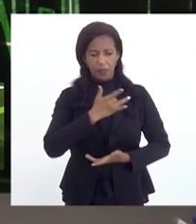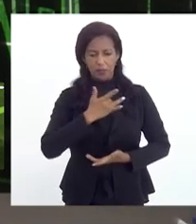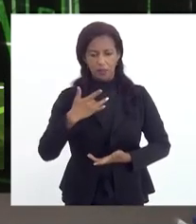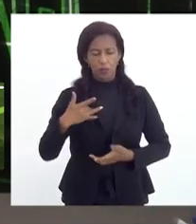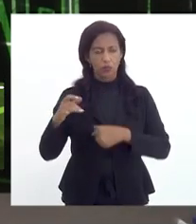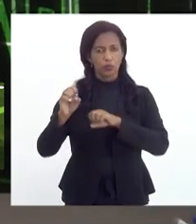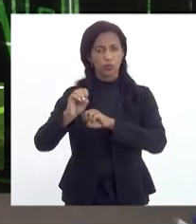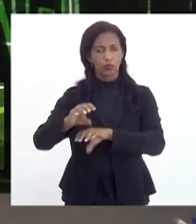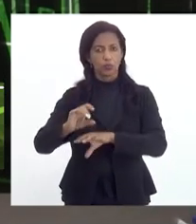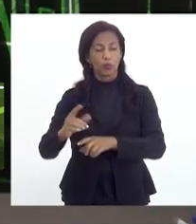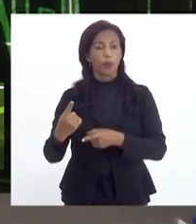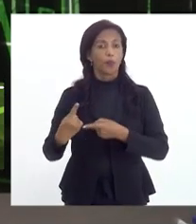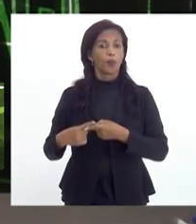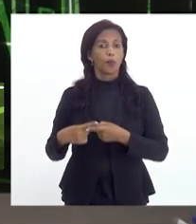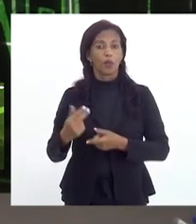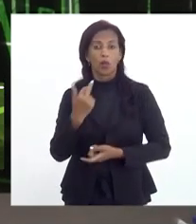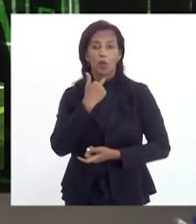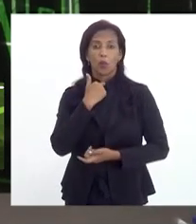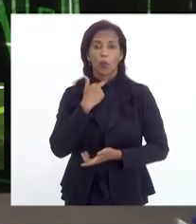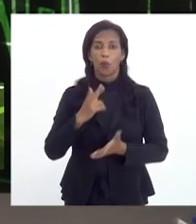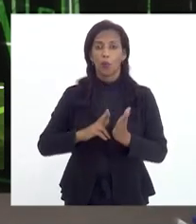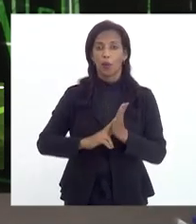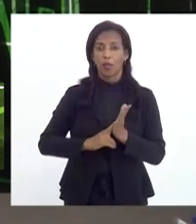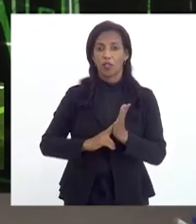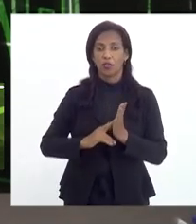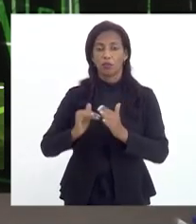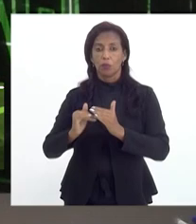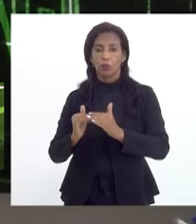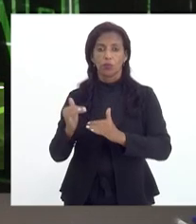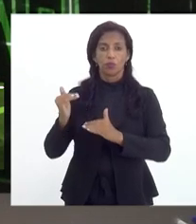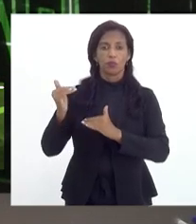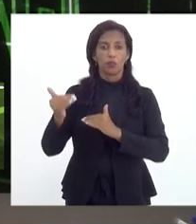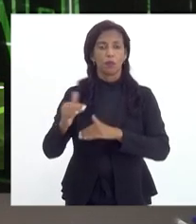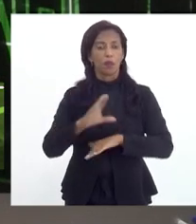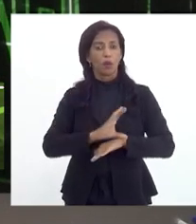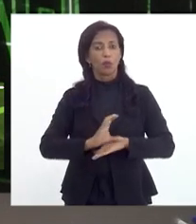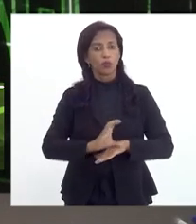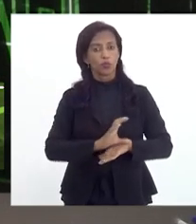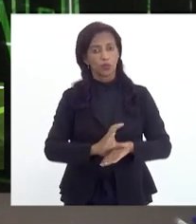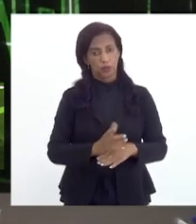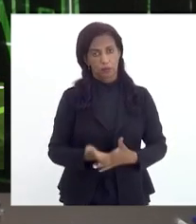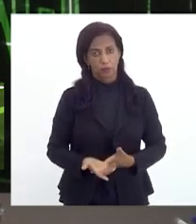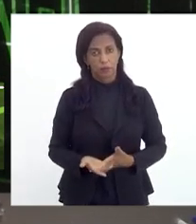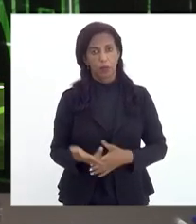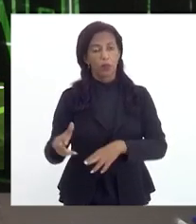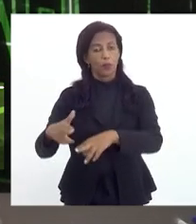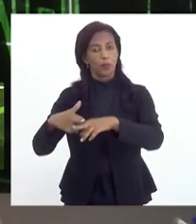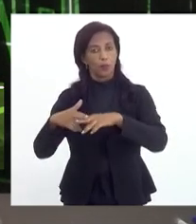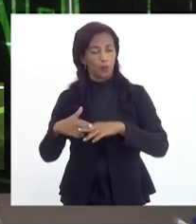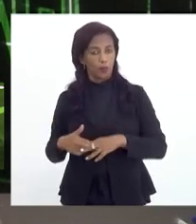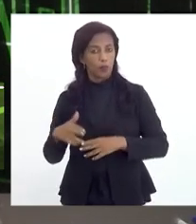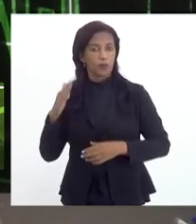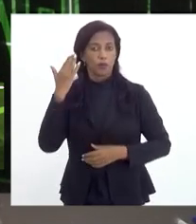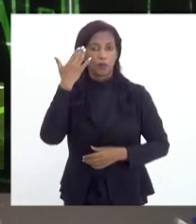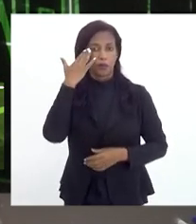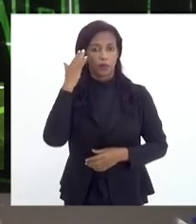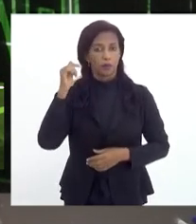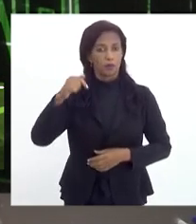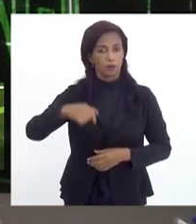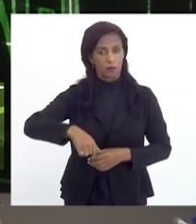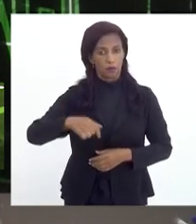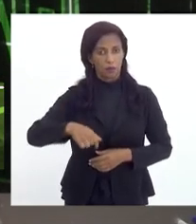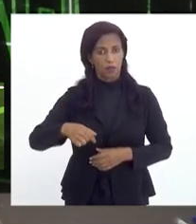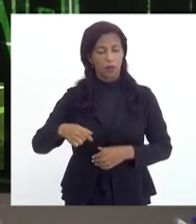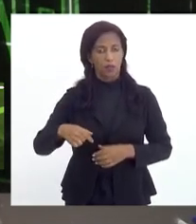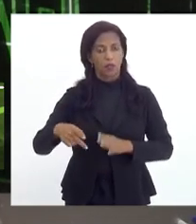a educação Porque não pode Um regime Ultrapassar A Constituição Então por isso Era um entendimento Aqui da